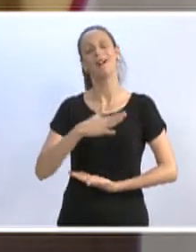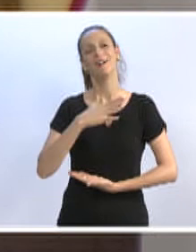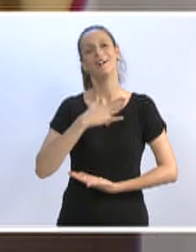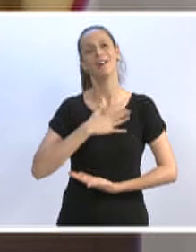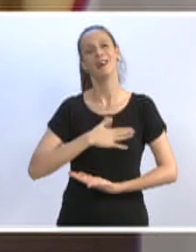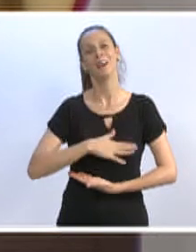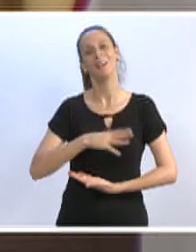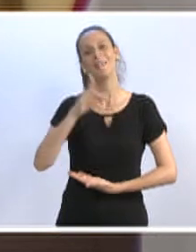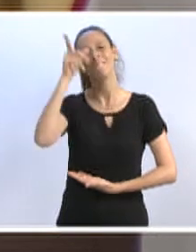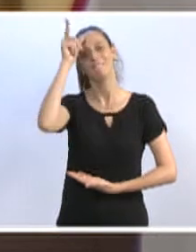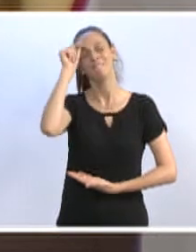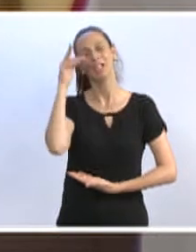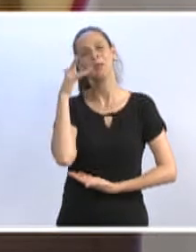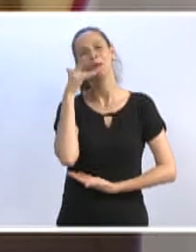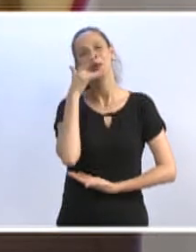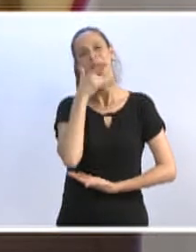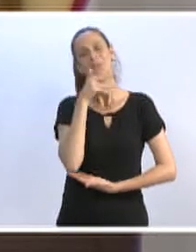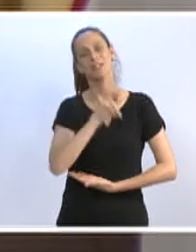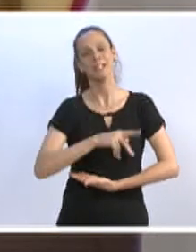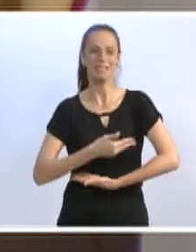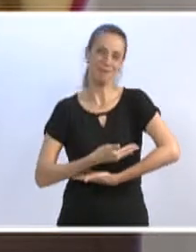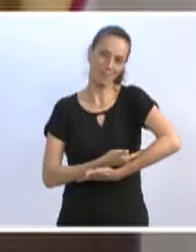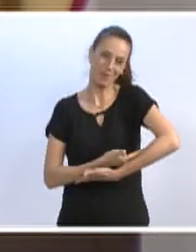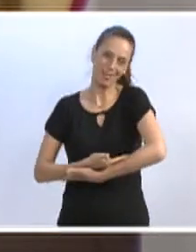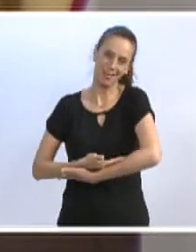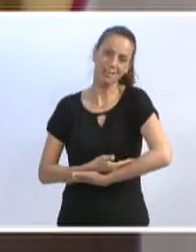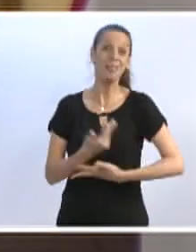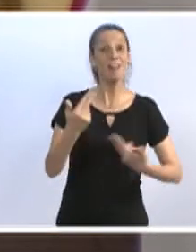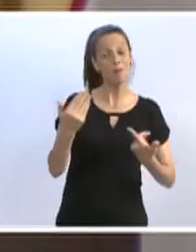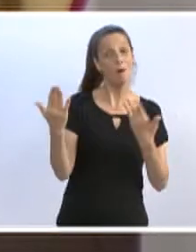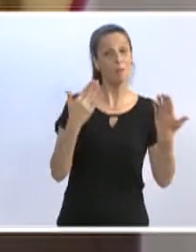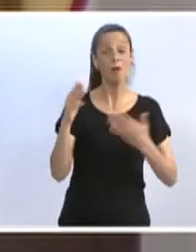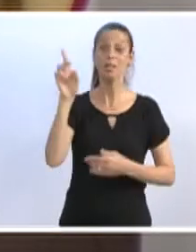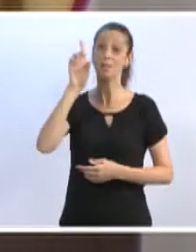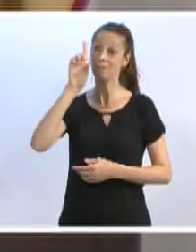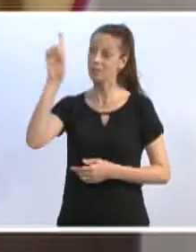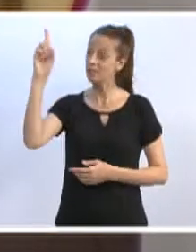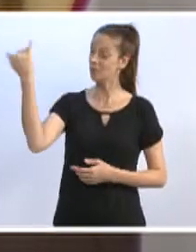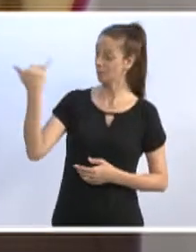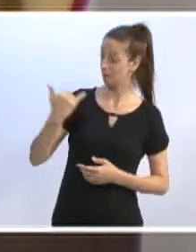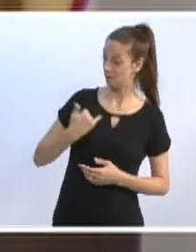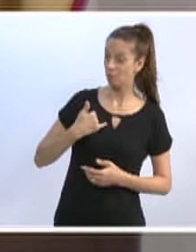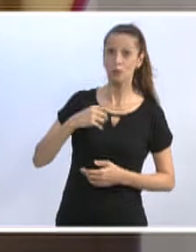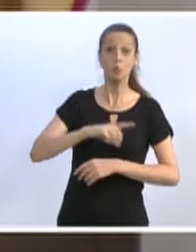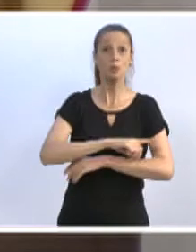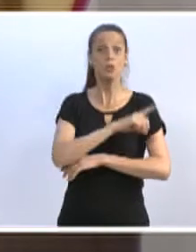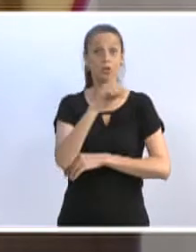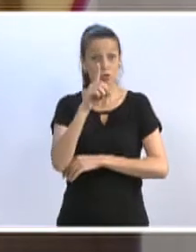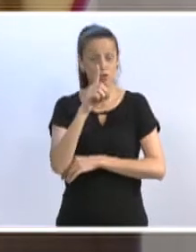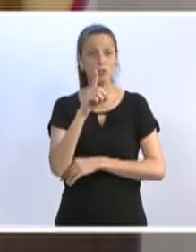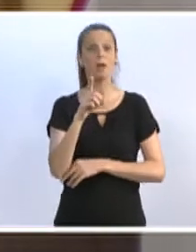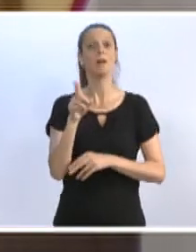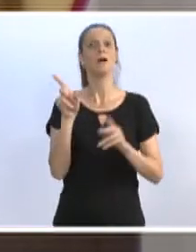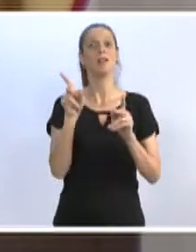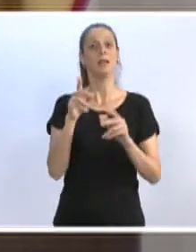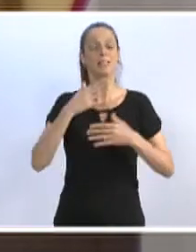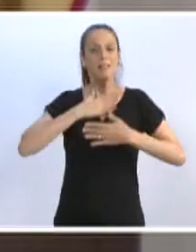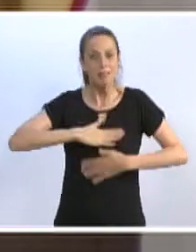da mãe em paz. O dia do descanso, que eu tenha paz.